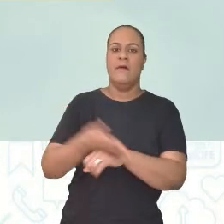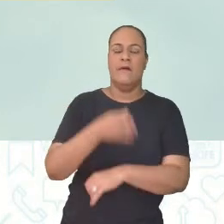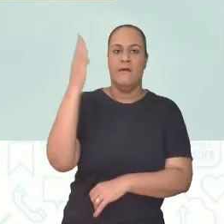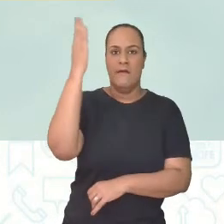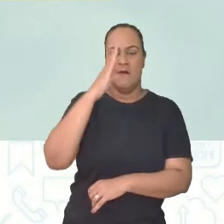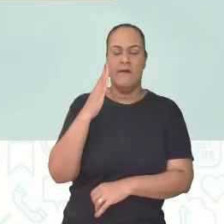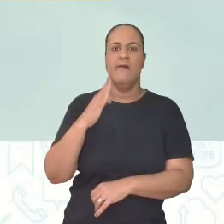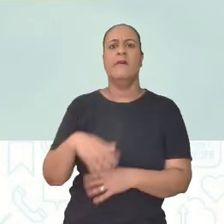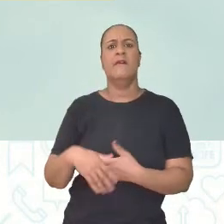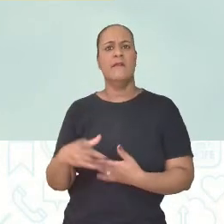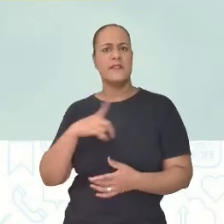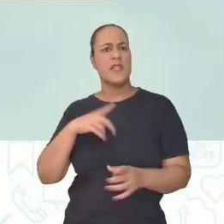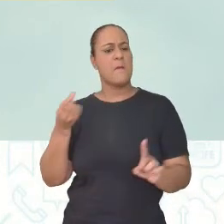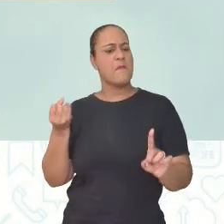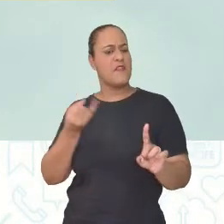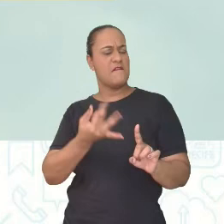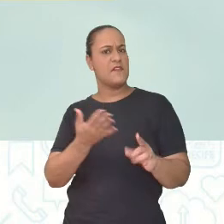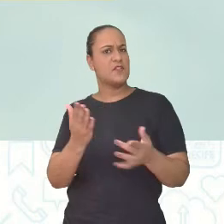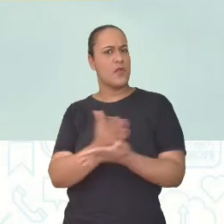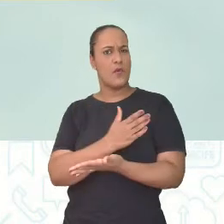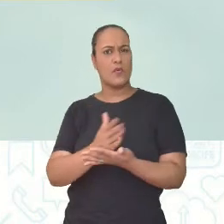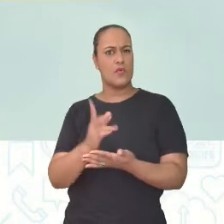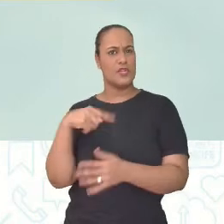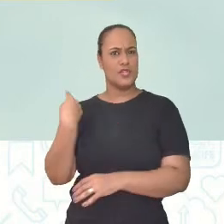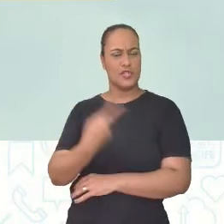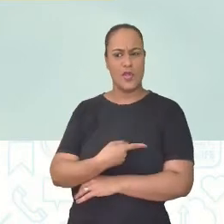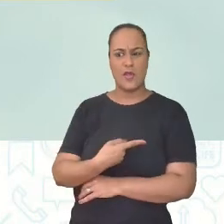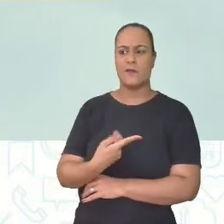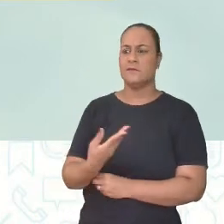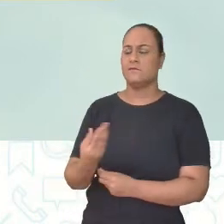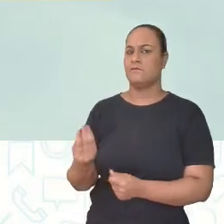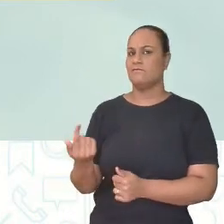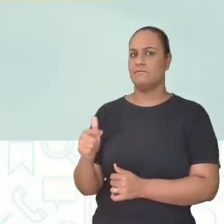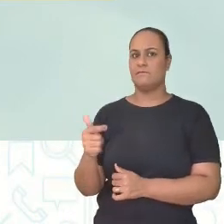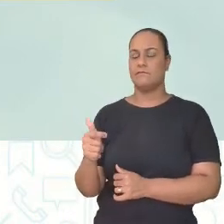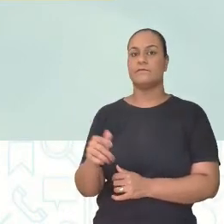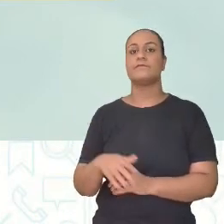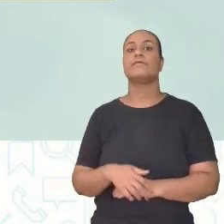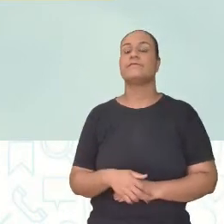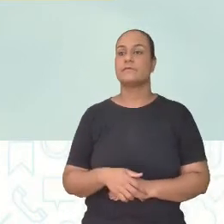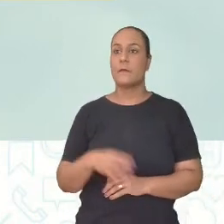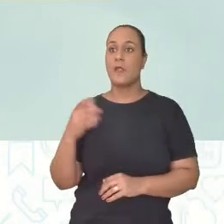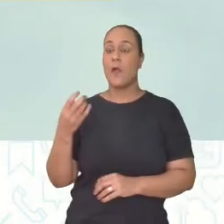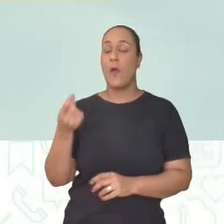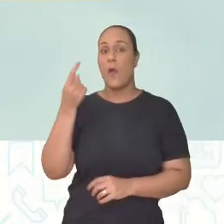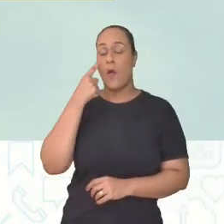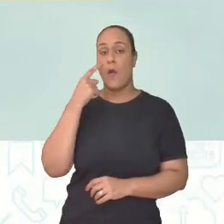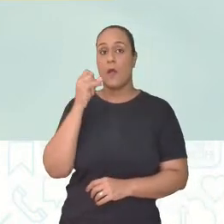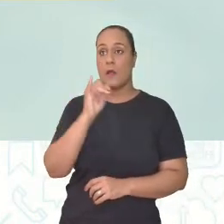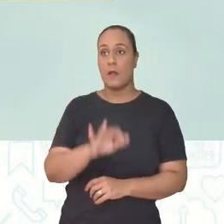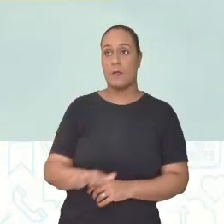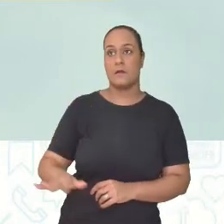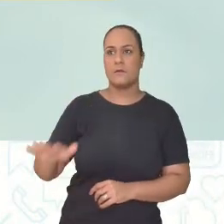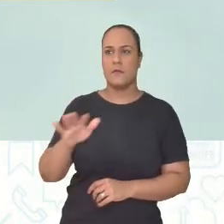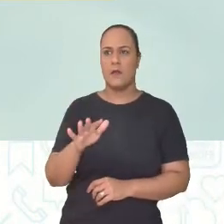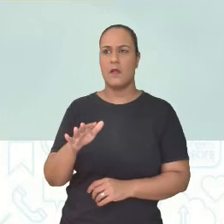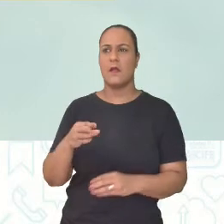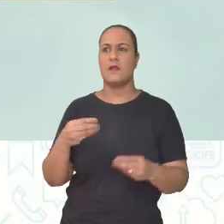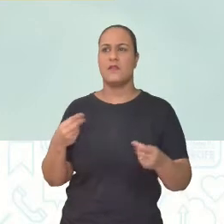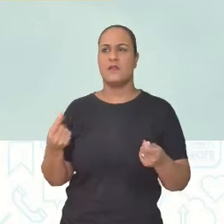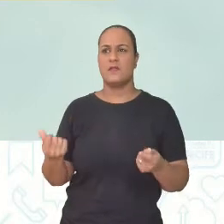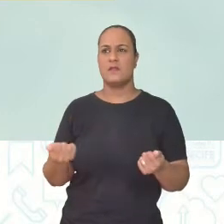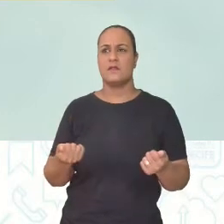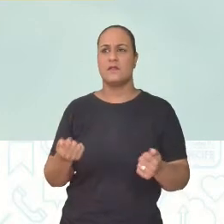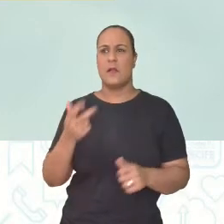a ter regalias que a gente não tinha. E eu posso destacar uma, viu? A gente vê Destaque. nessa imagem aí como se fosse